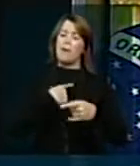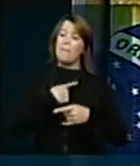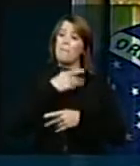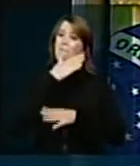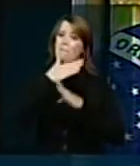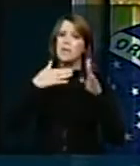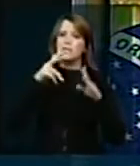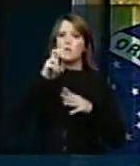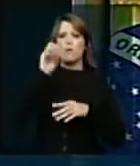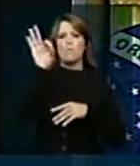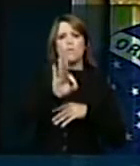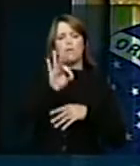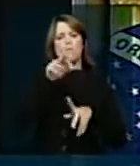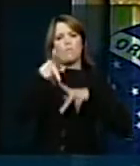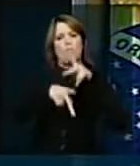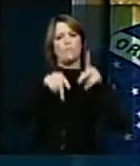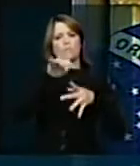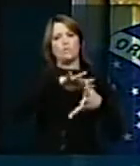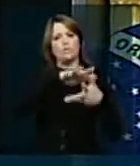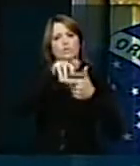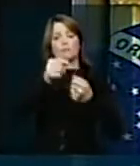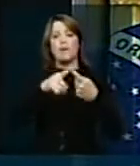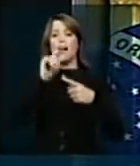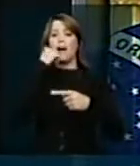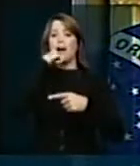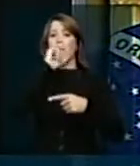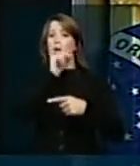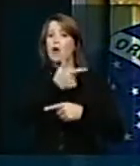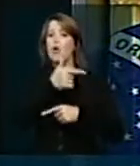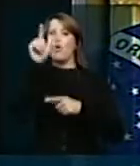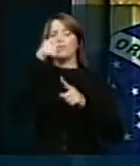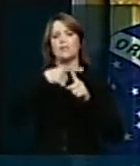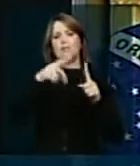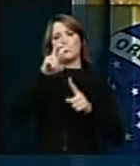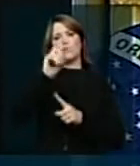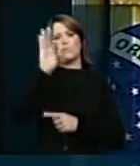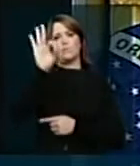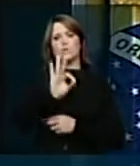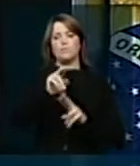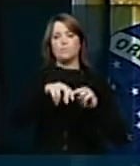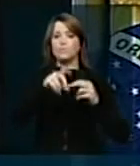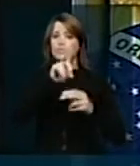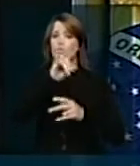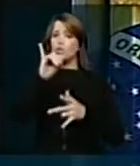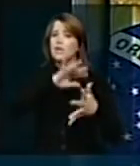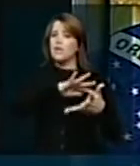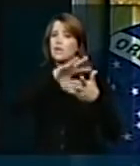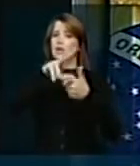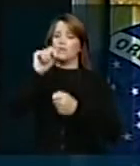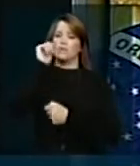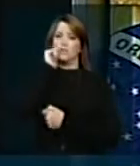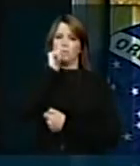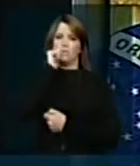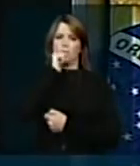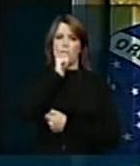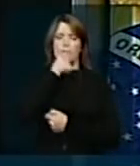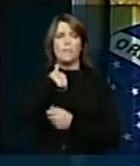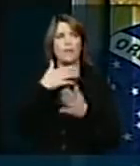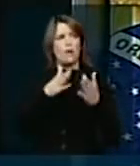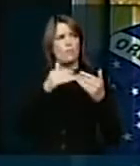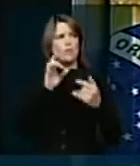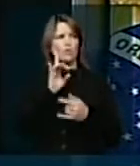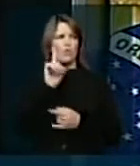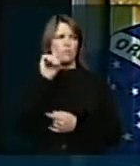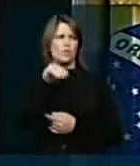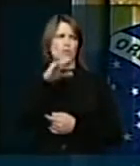da população mundial, mas são as mães da outra metade. Nesse Dia Internacional das Mulheres, e eu peço